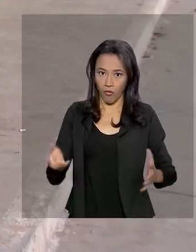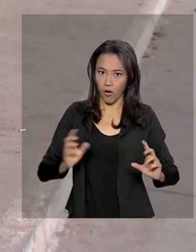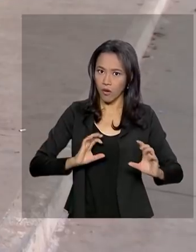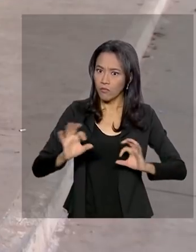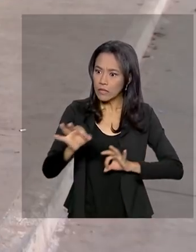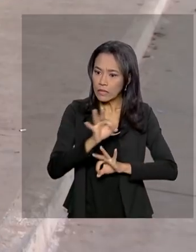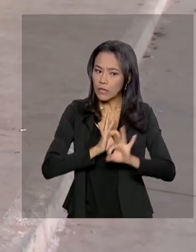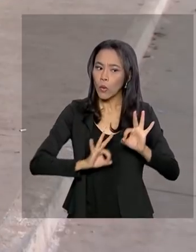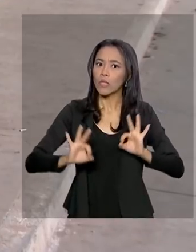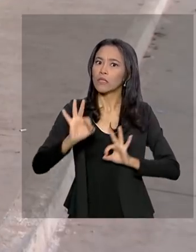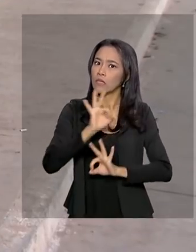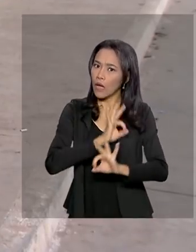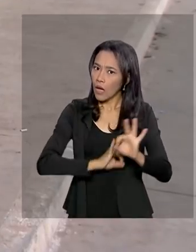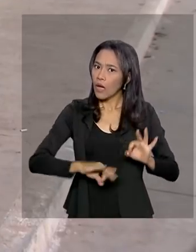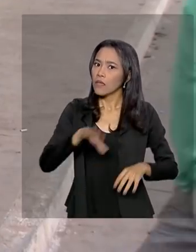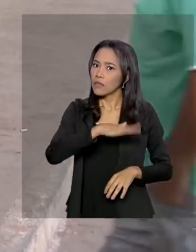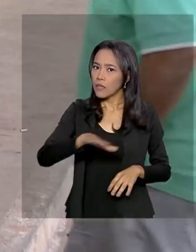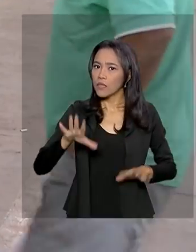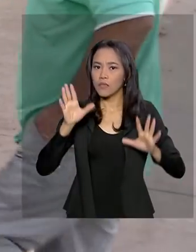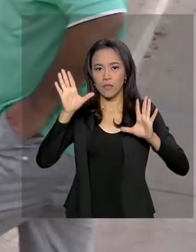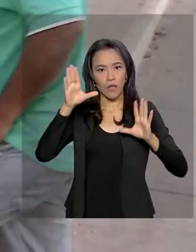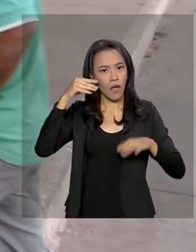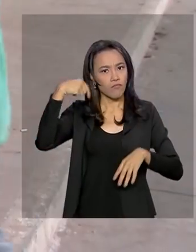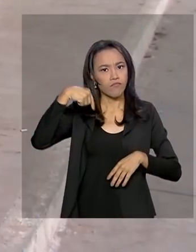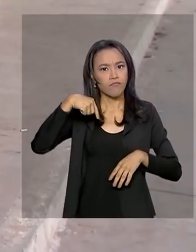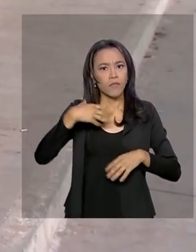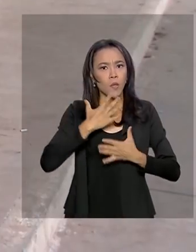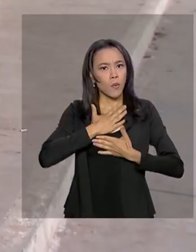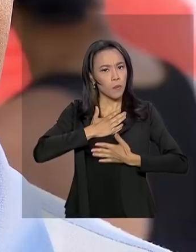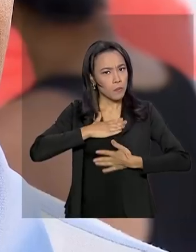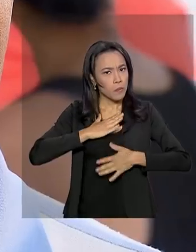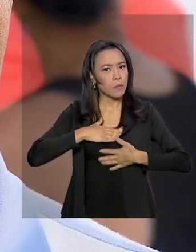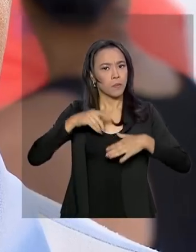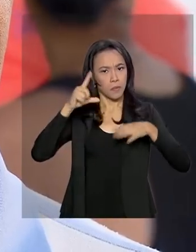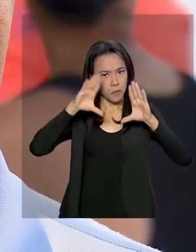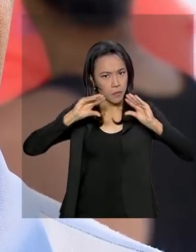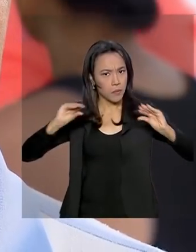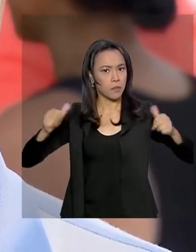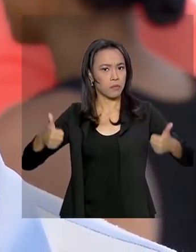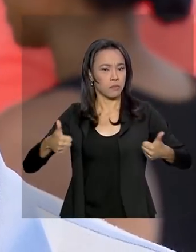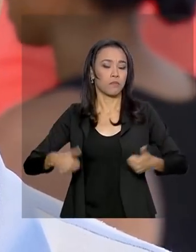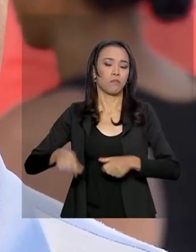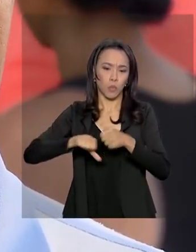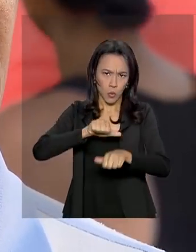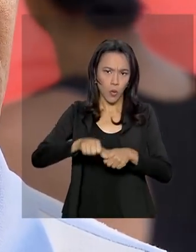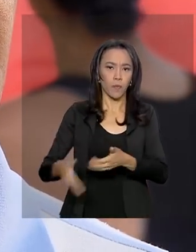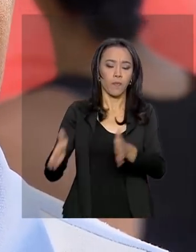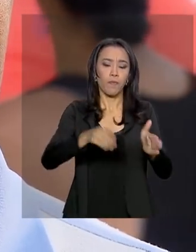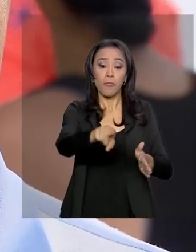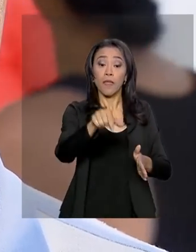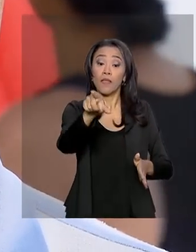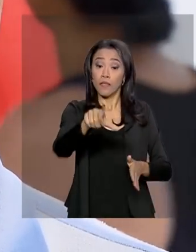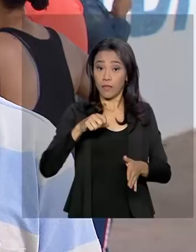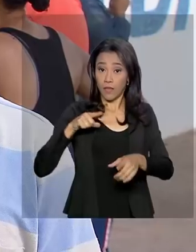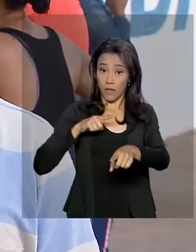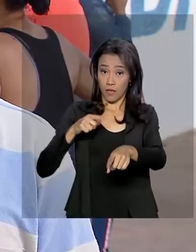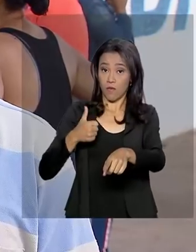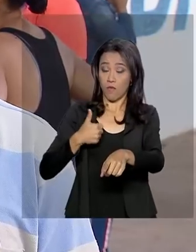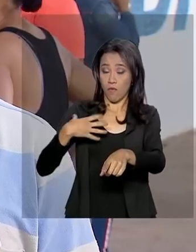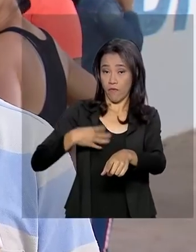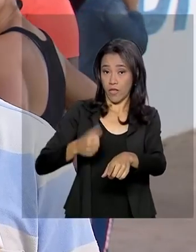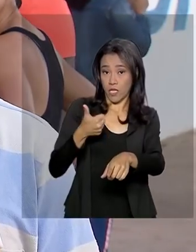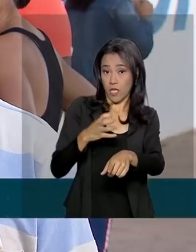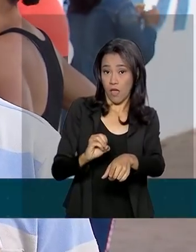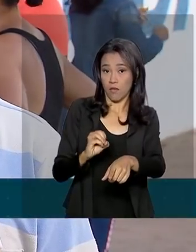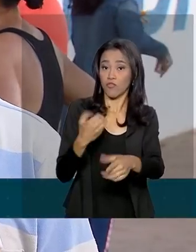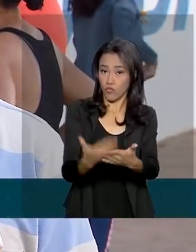as crianças já estão mais tranquilas. Então, no meu ponto de vista, ajudou bastante. O Alexandre também tem uma filha de 10 anos na escola. A gente